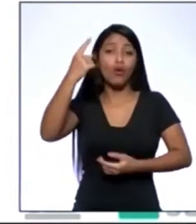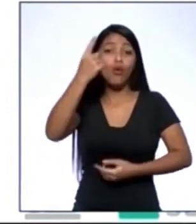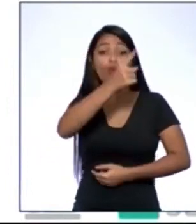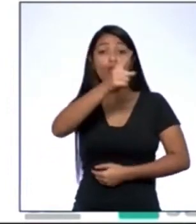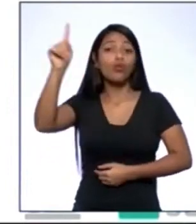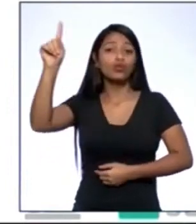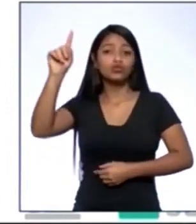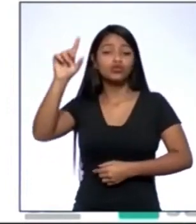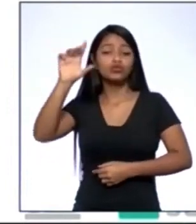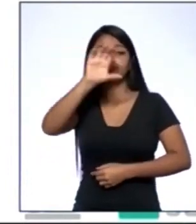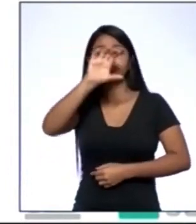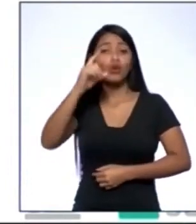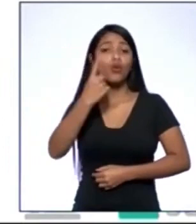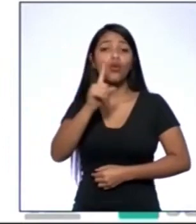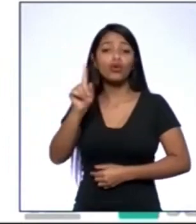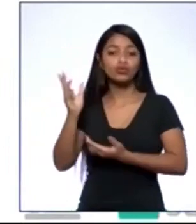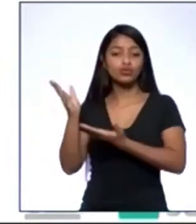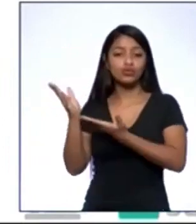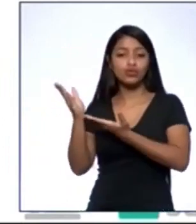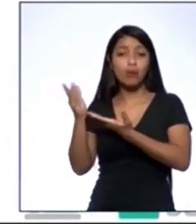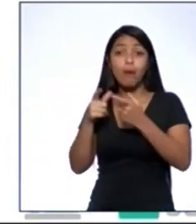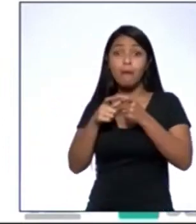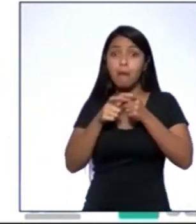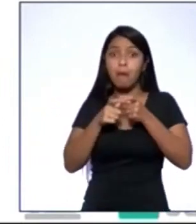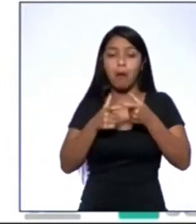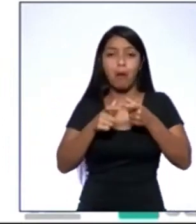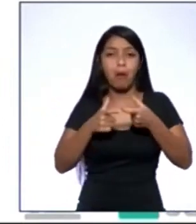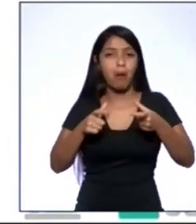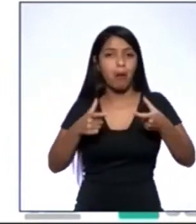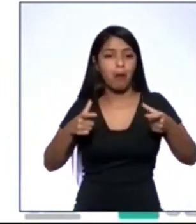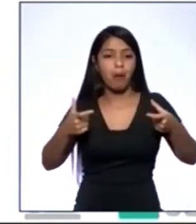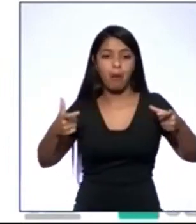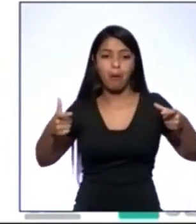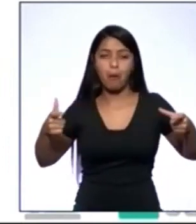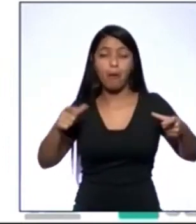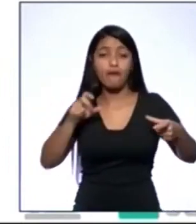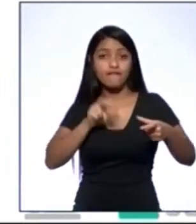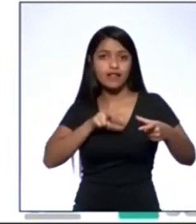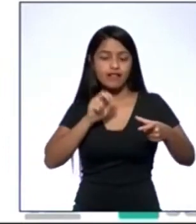Vai aumentando. Então, à medida que você sai do produtor, a